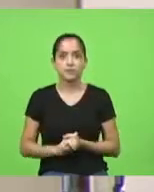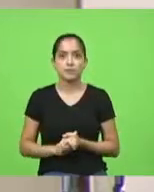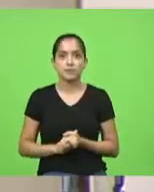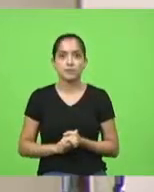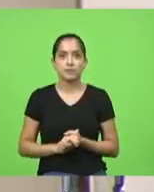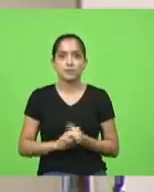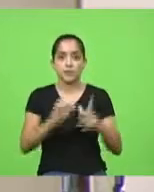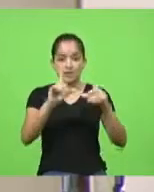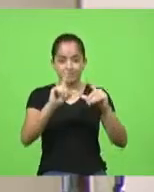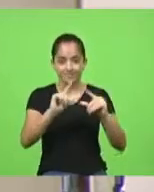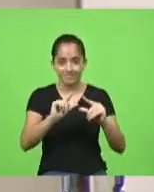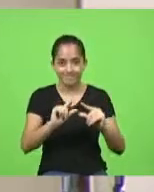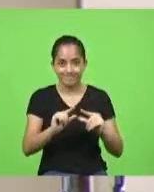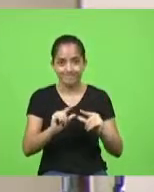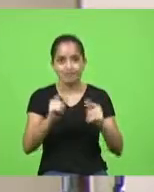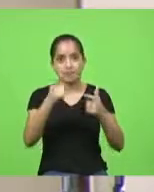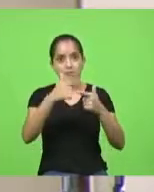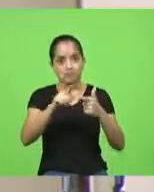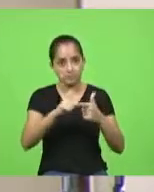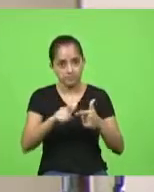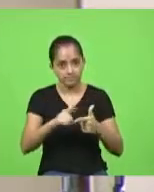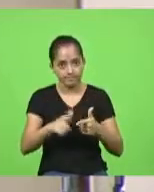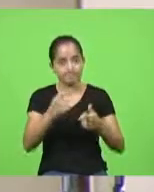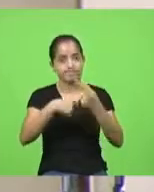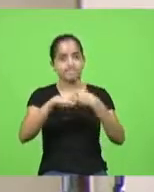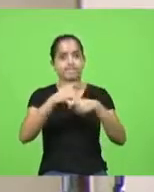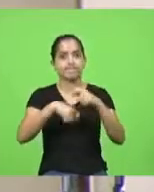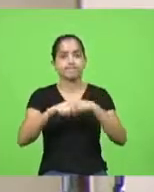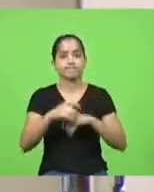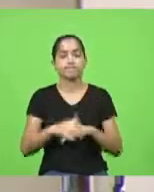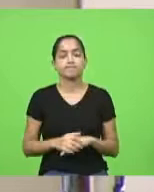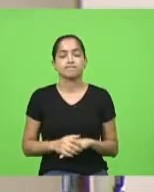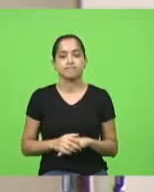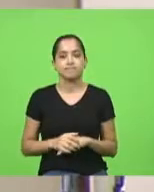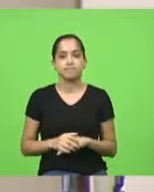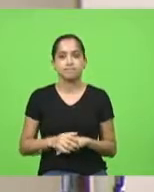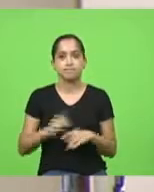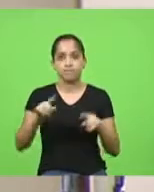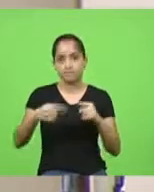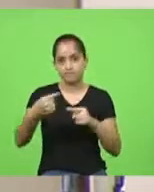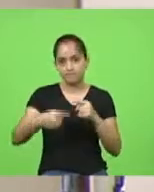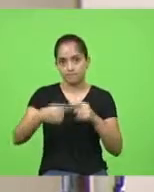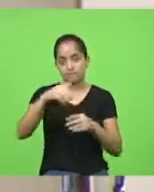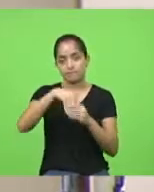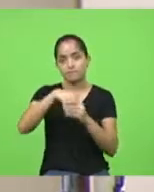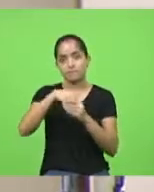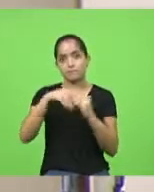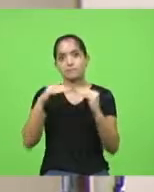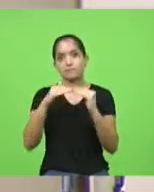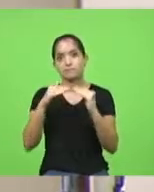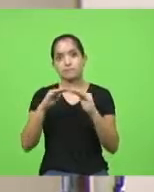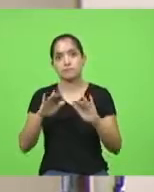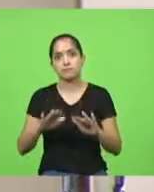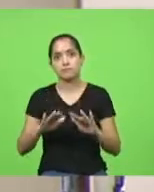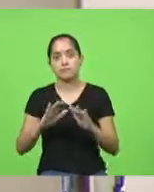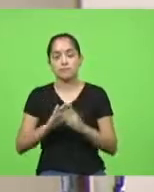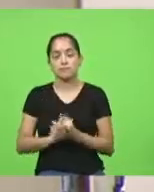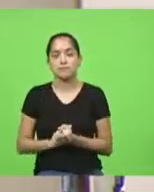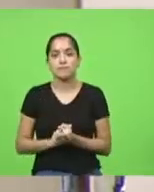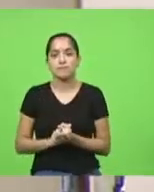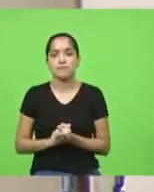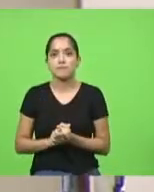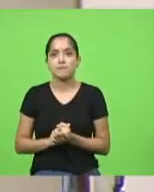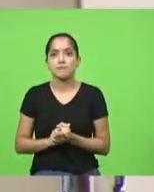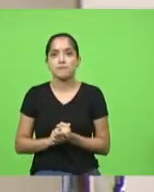o impacto financeiro que a classe vem recebendo, em discussão. Não havendo quem queira discutir, em votação. Deputados que aprovam, permaneçam como se